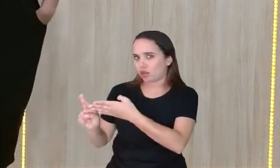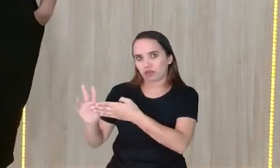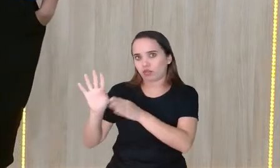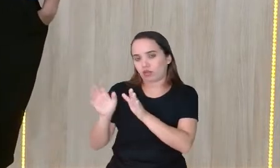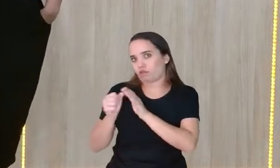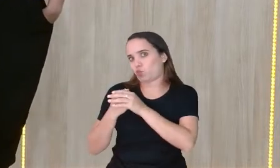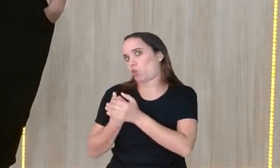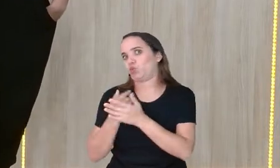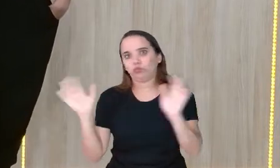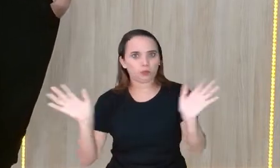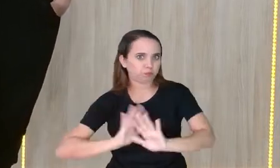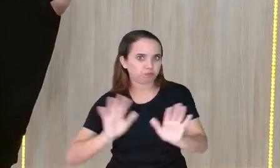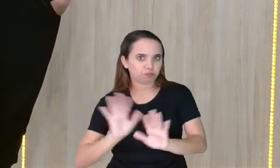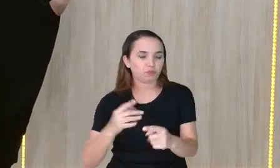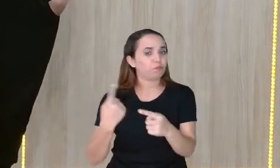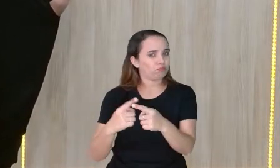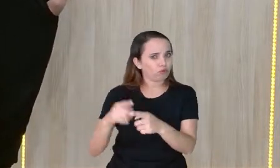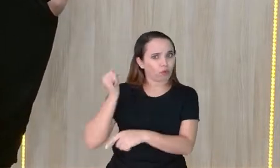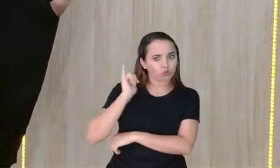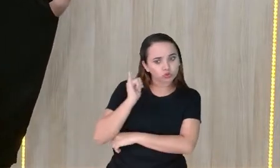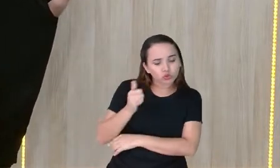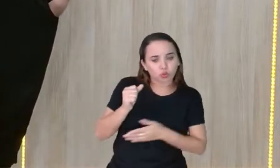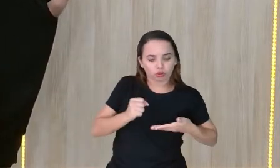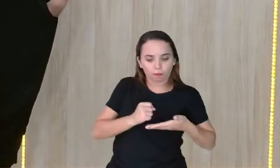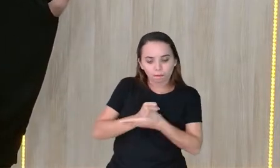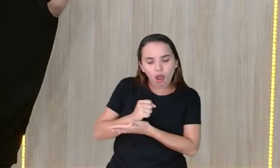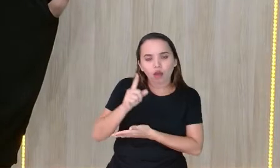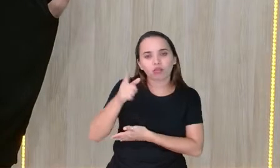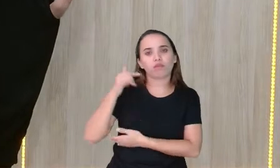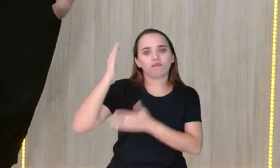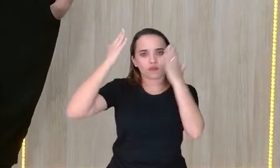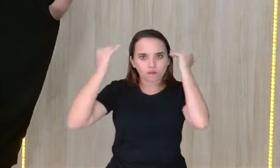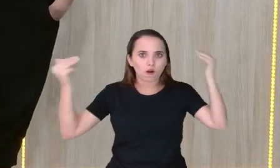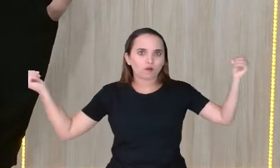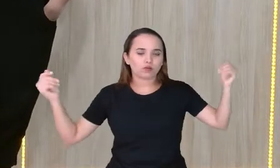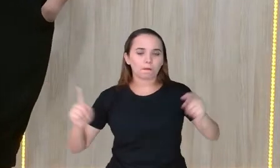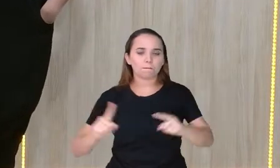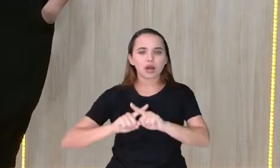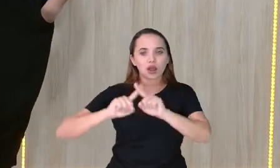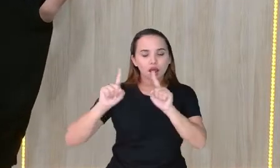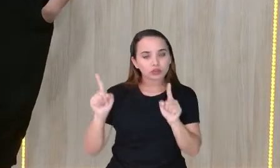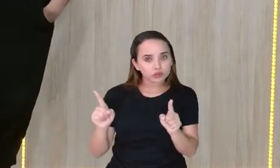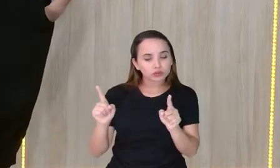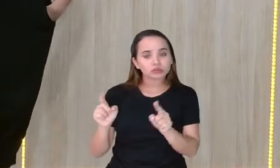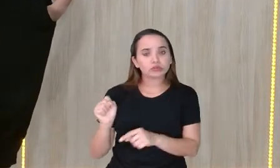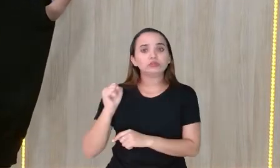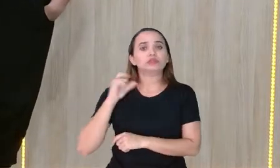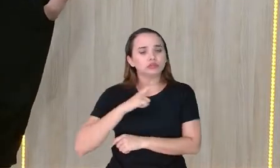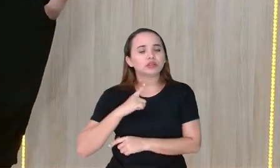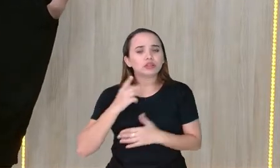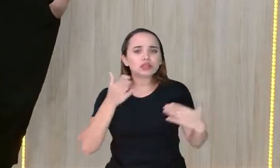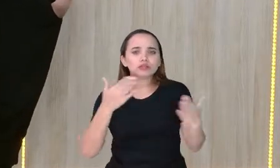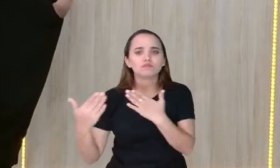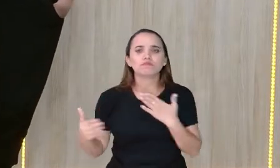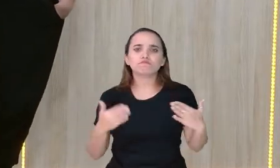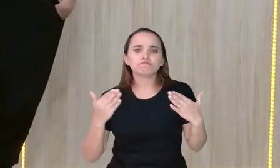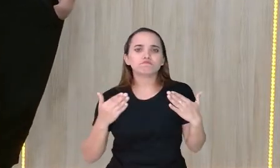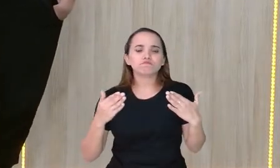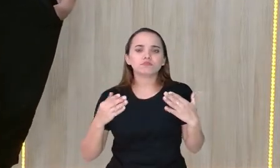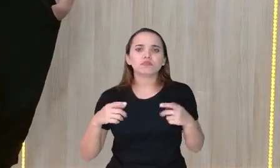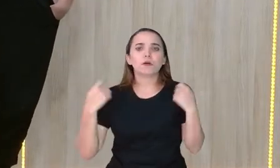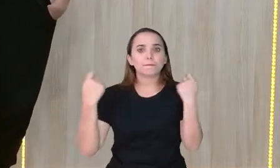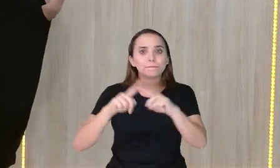implícita. Ao mesmo tempo que, mesmo que haja esse diálogo explícito, eu preciso que o